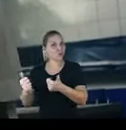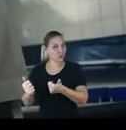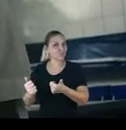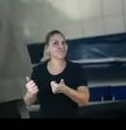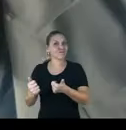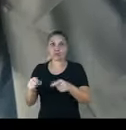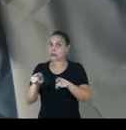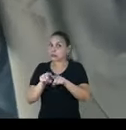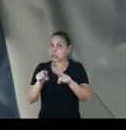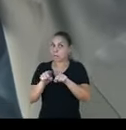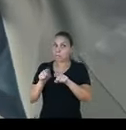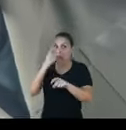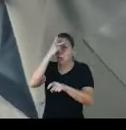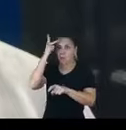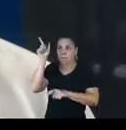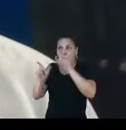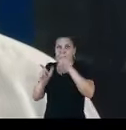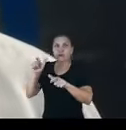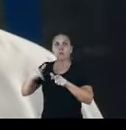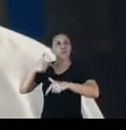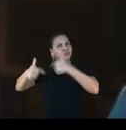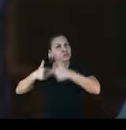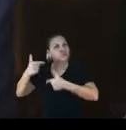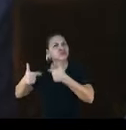Também são muitas pessoas envolvidas,